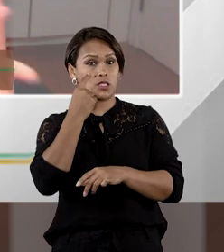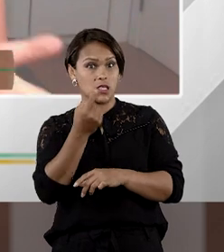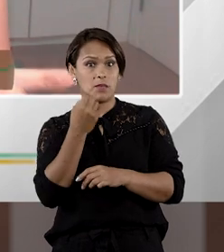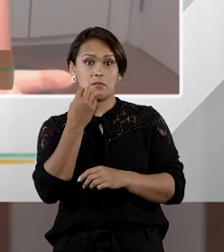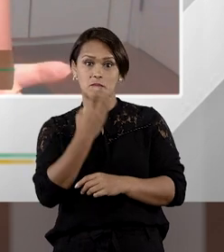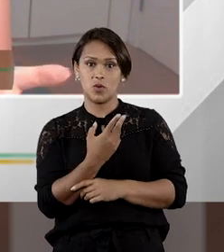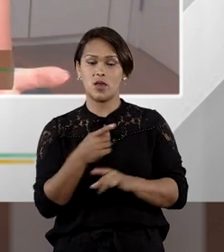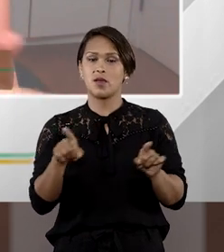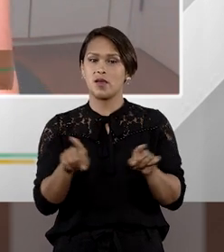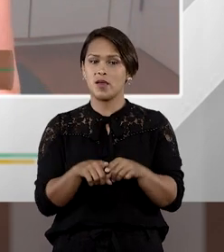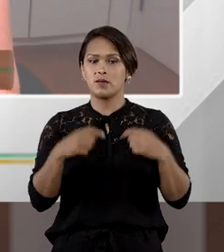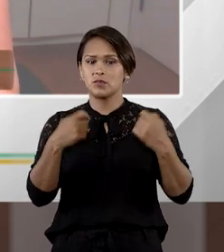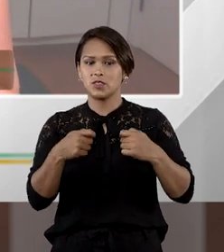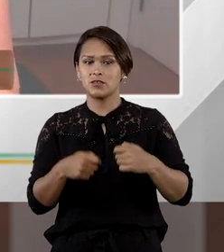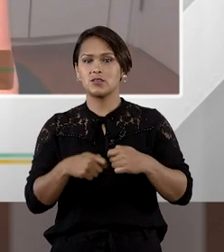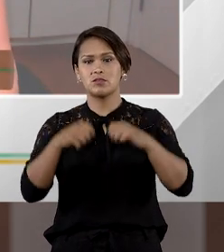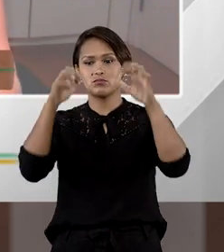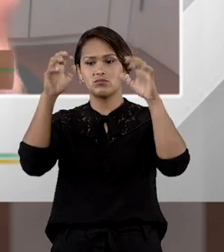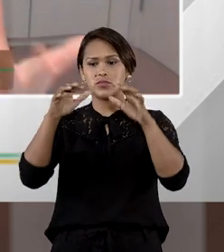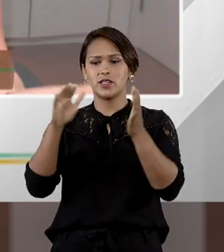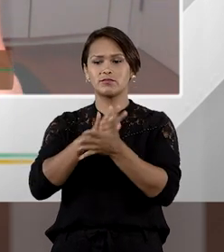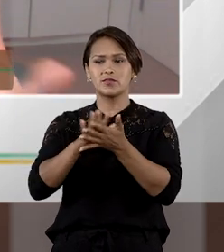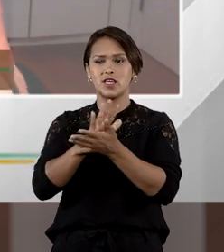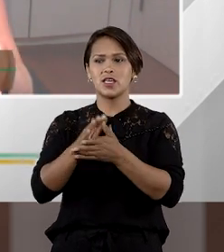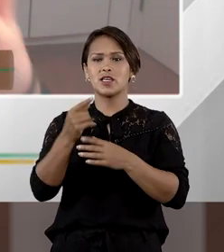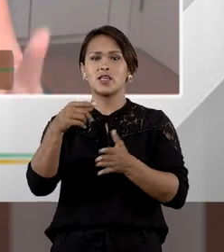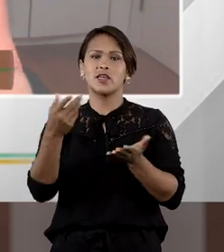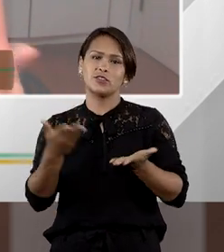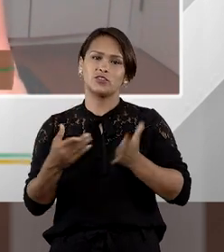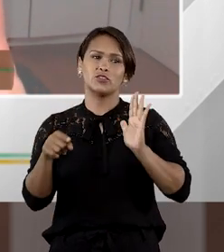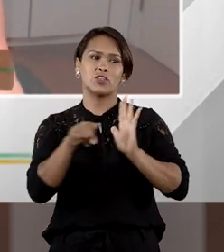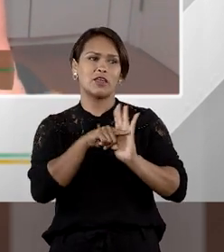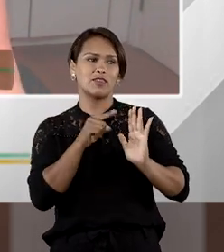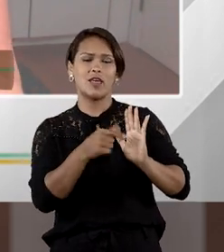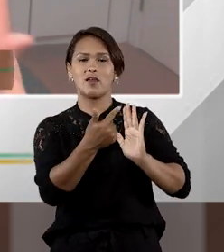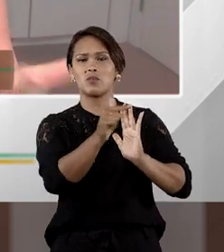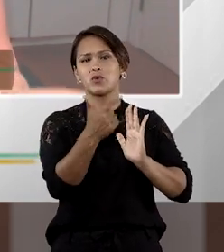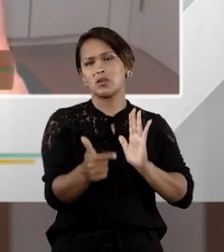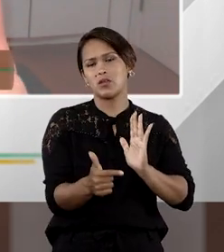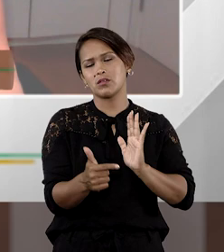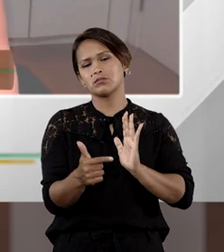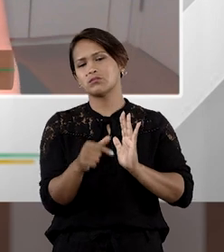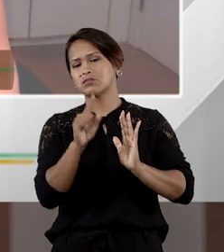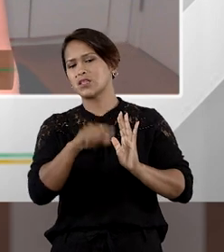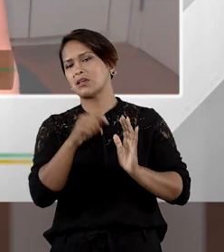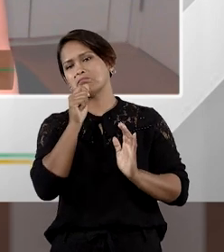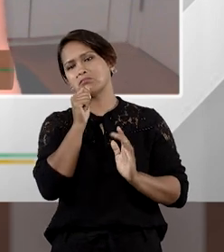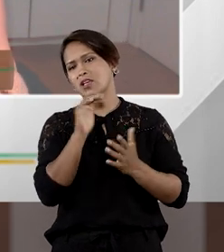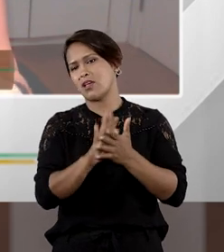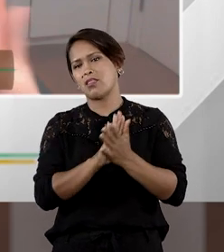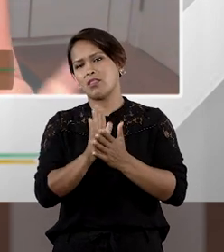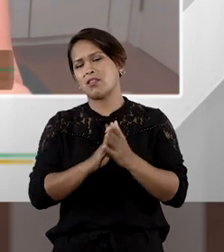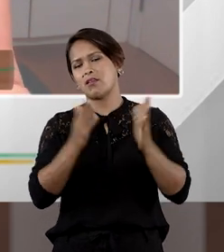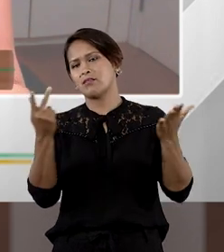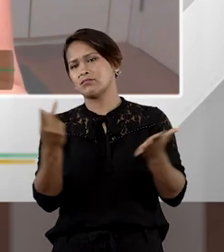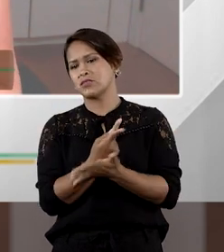sim. Agora, só tem que ver se não vai chover no molhado, né? Se ele já está negativado por outras ocorrências, talvez acabe não sendo aí tão